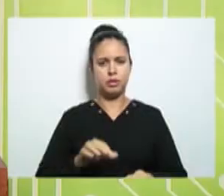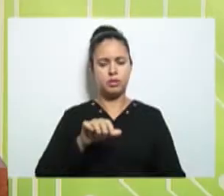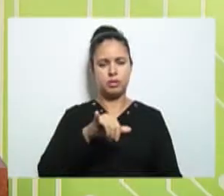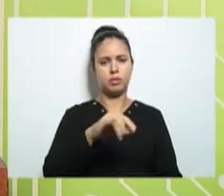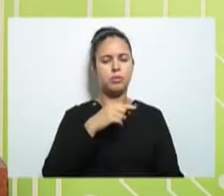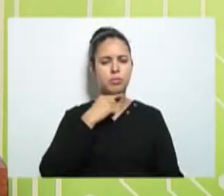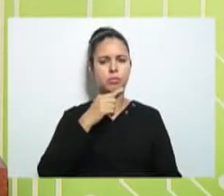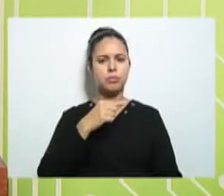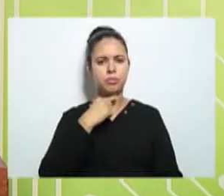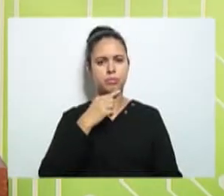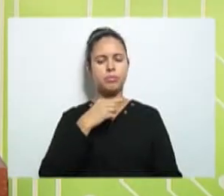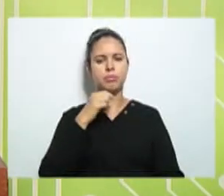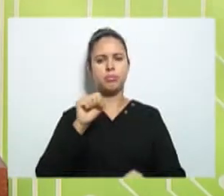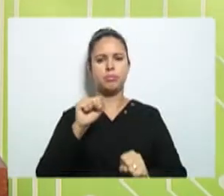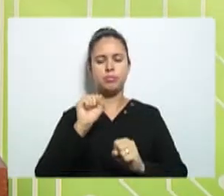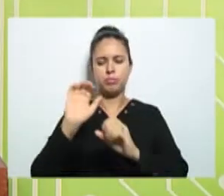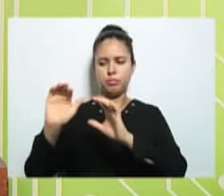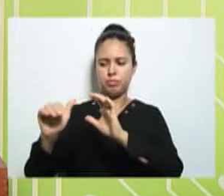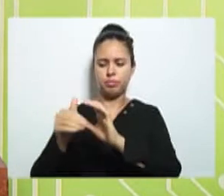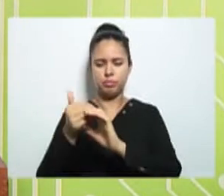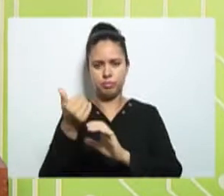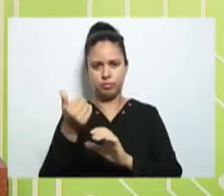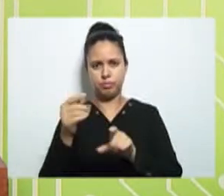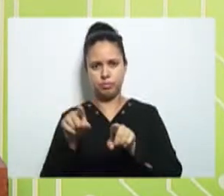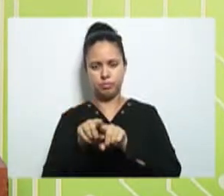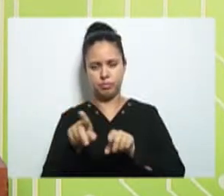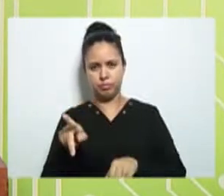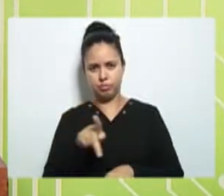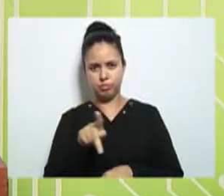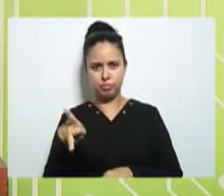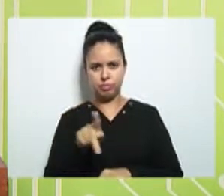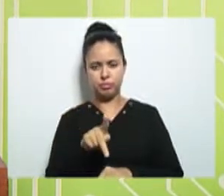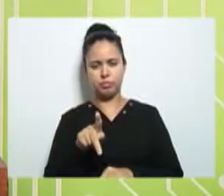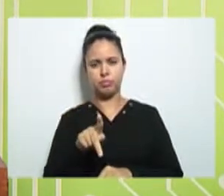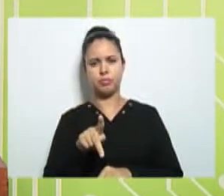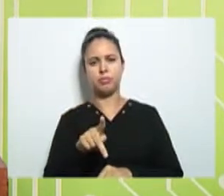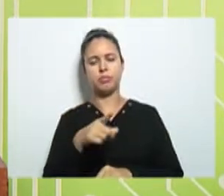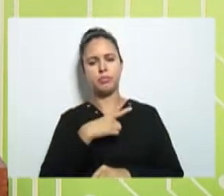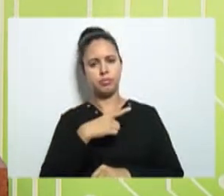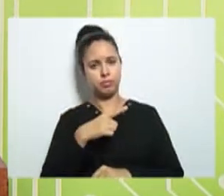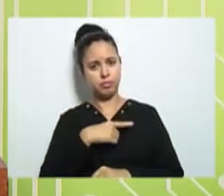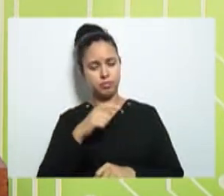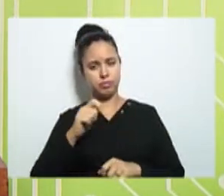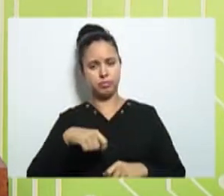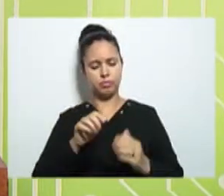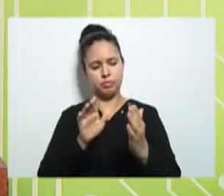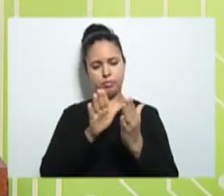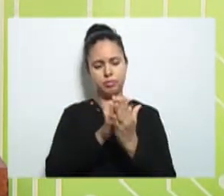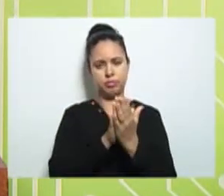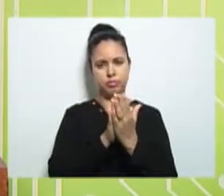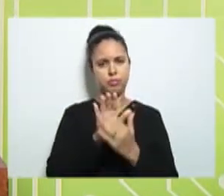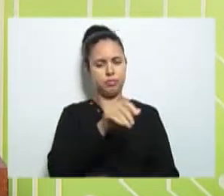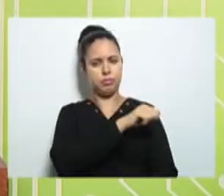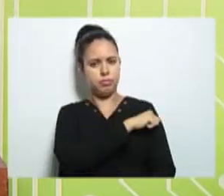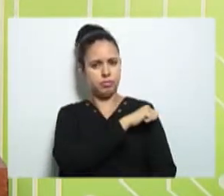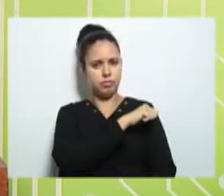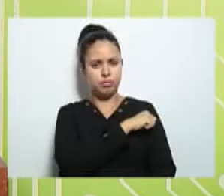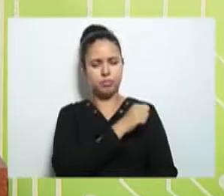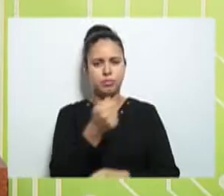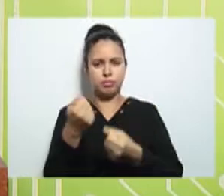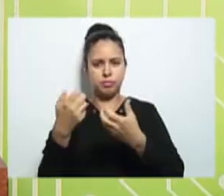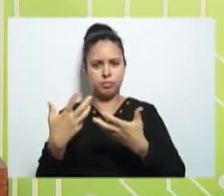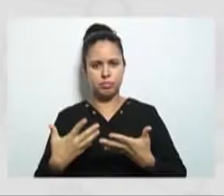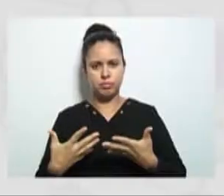do tutor presencial, através dos professores, através do chat, que a gente tem essas ferramentas aí, tá bom? Que é aí onde entra a